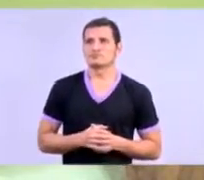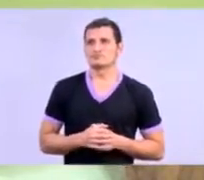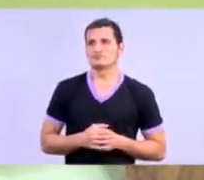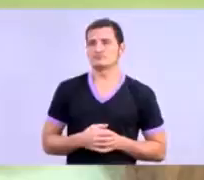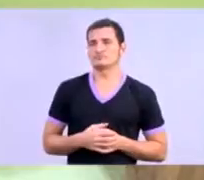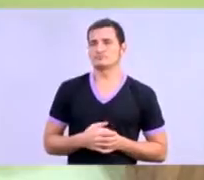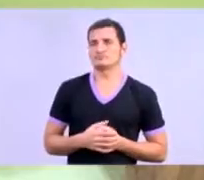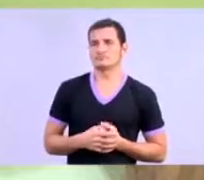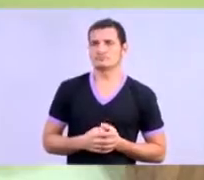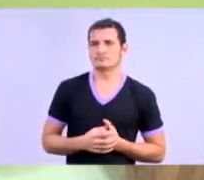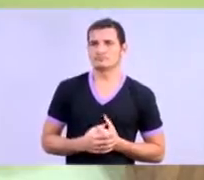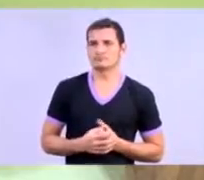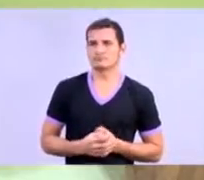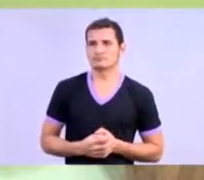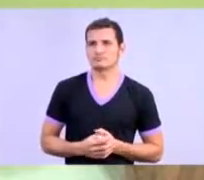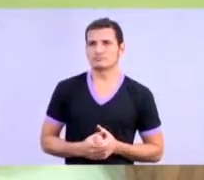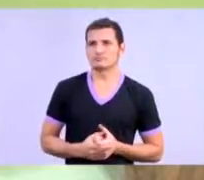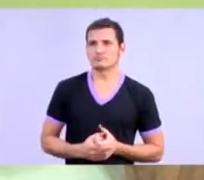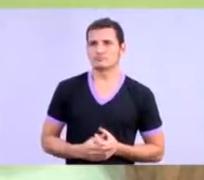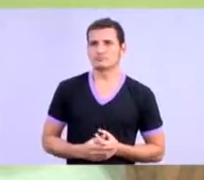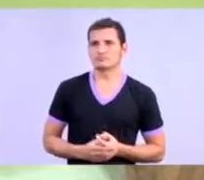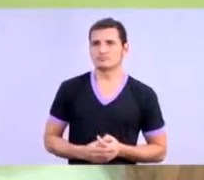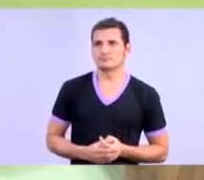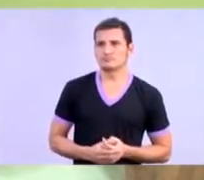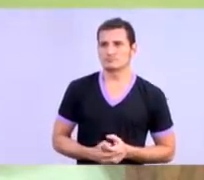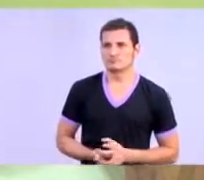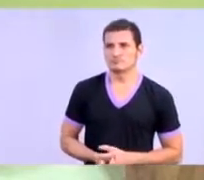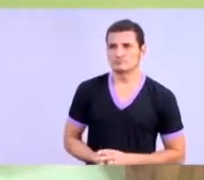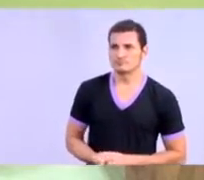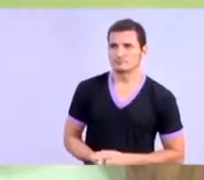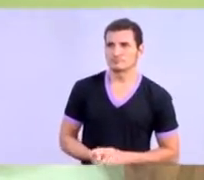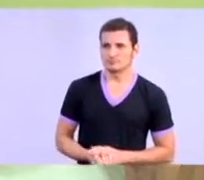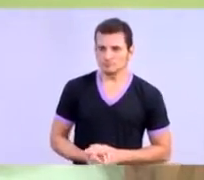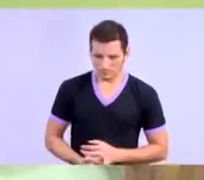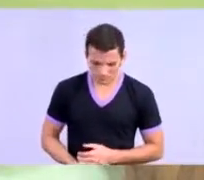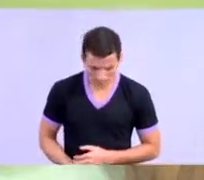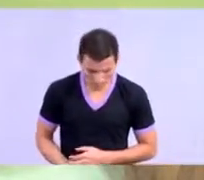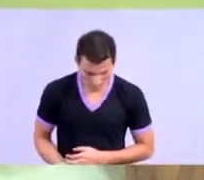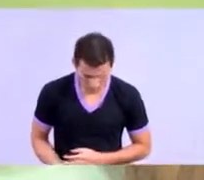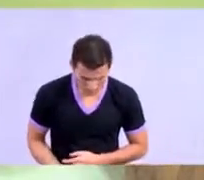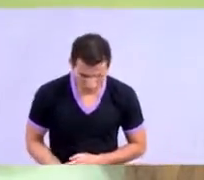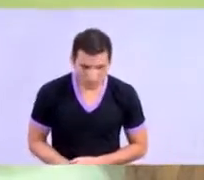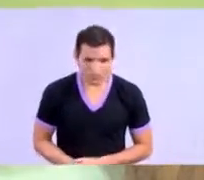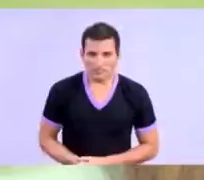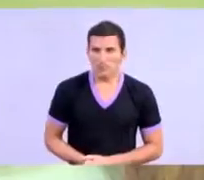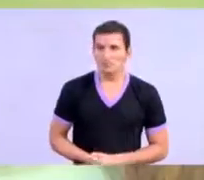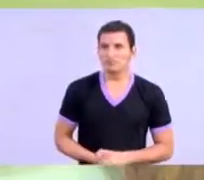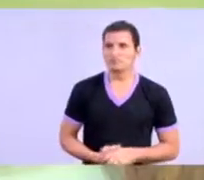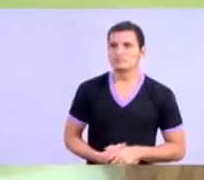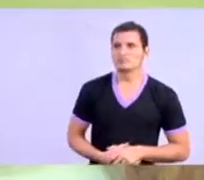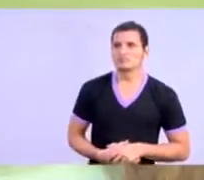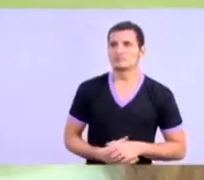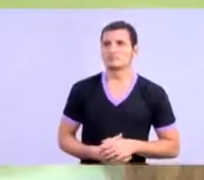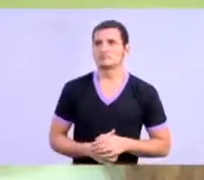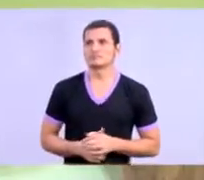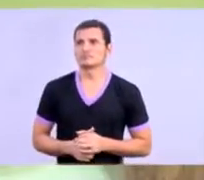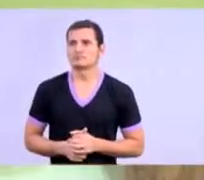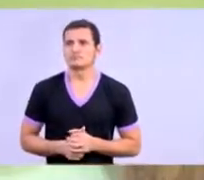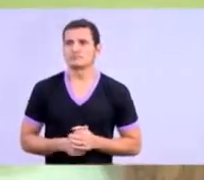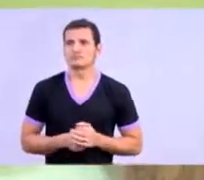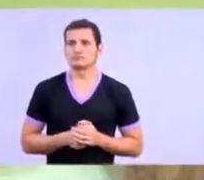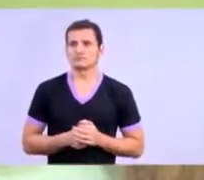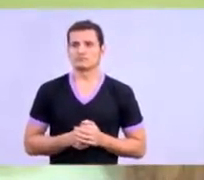e conectores, né? Camada 1, ou seja, coluna 1, né? Coluna 1, item 1, cabos e conectores. Então ela